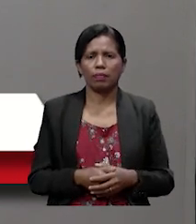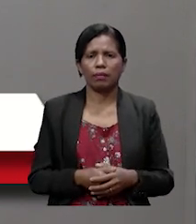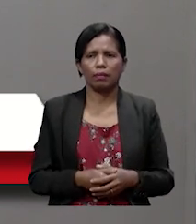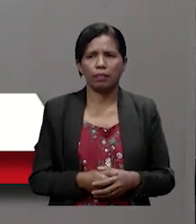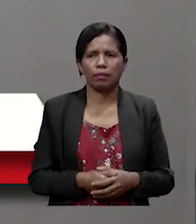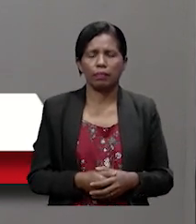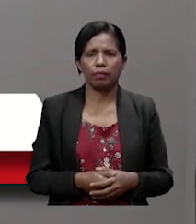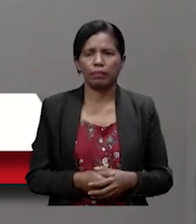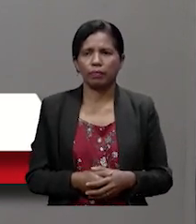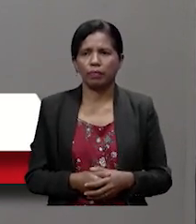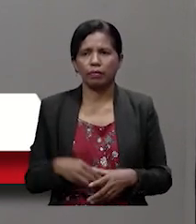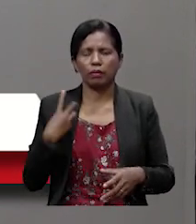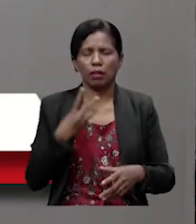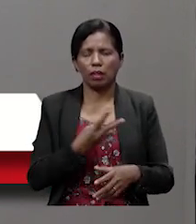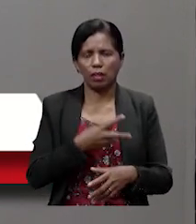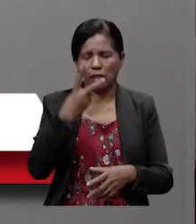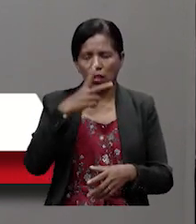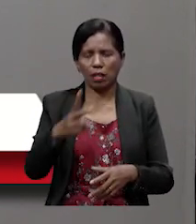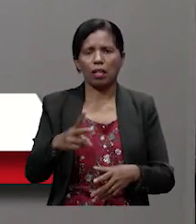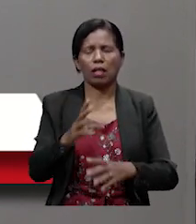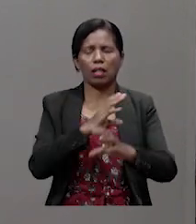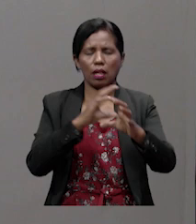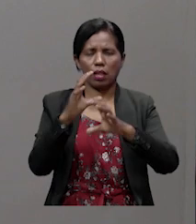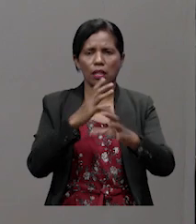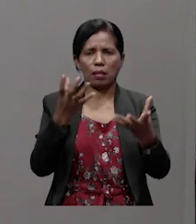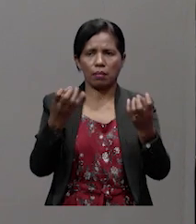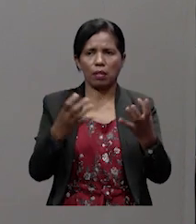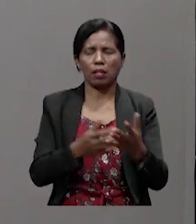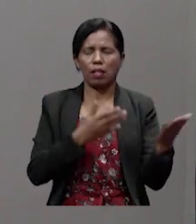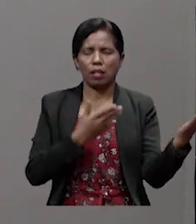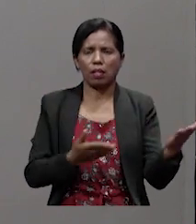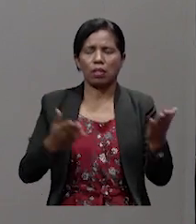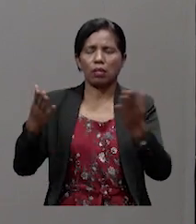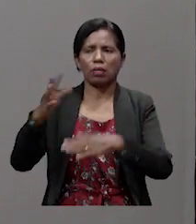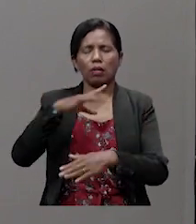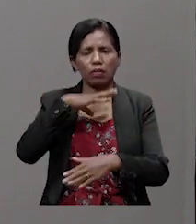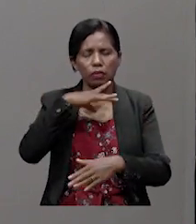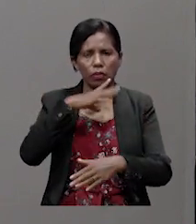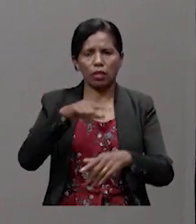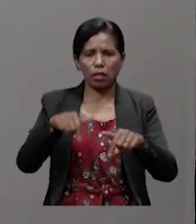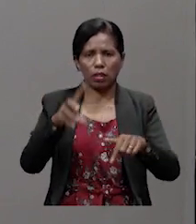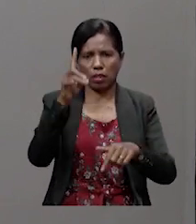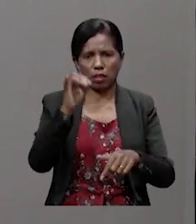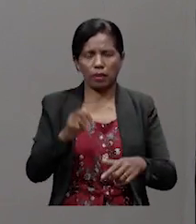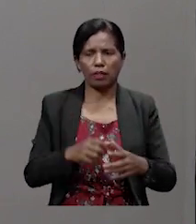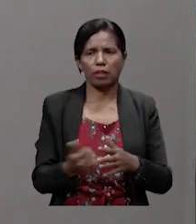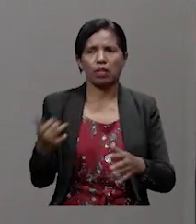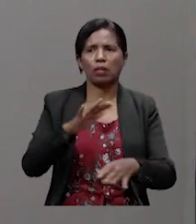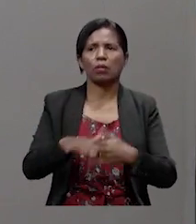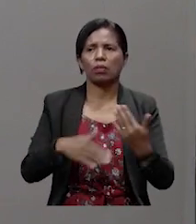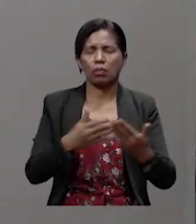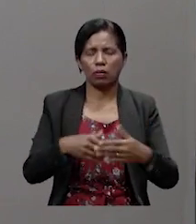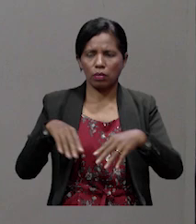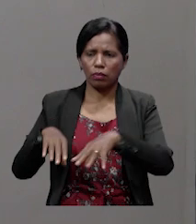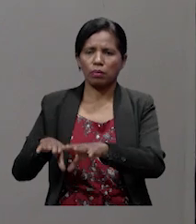Quase carreta lubo que era 40 e tal, não é uma catula lixo ilha de Lara. Cheira o tu ba facar